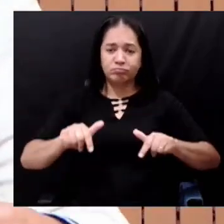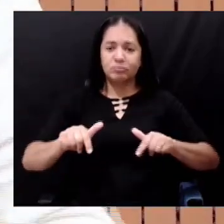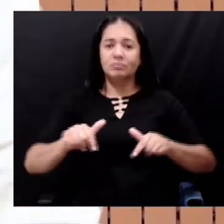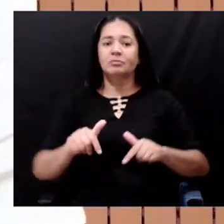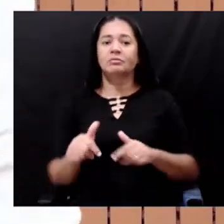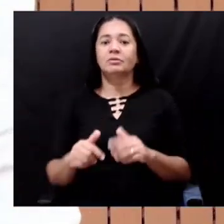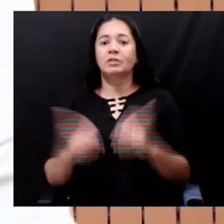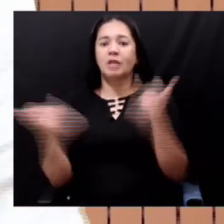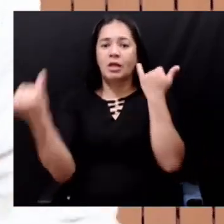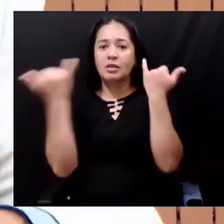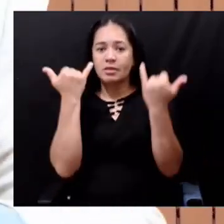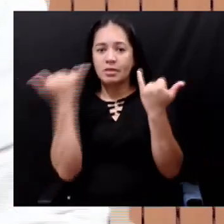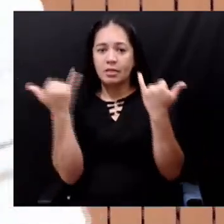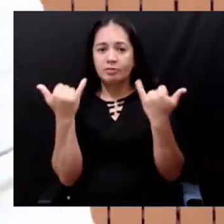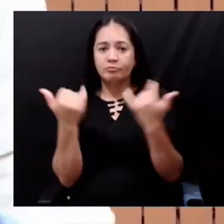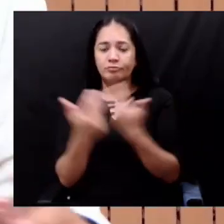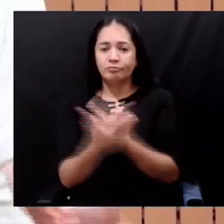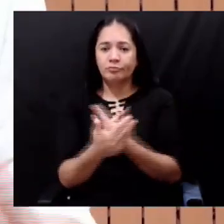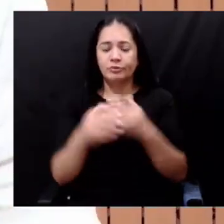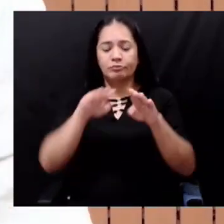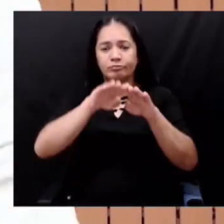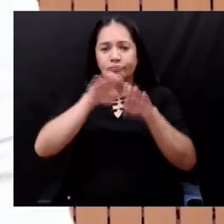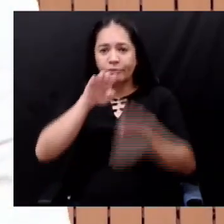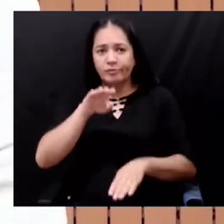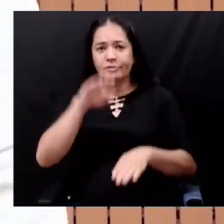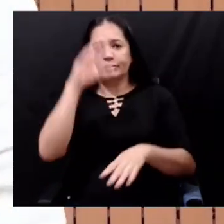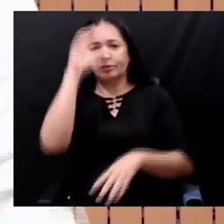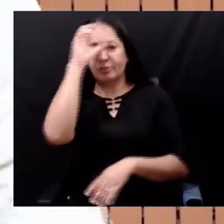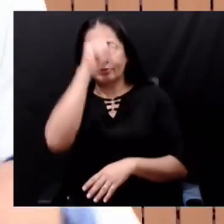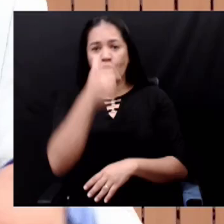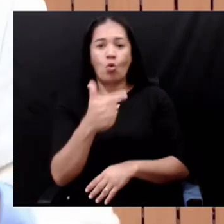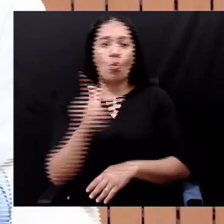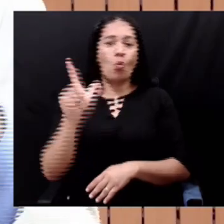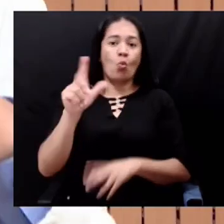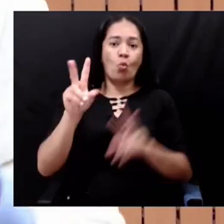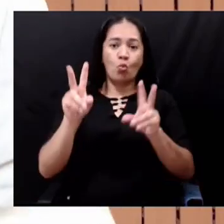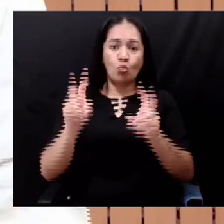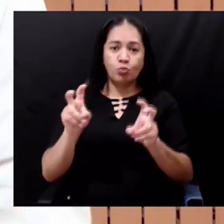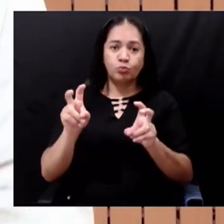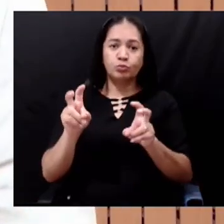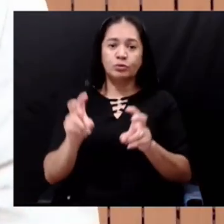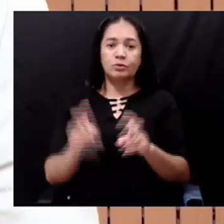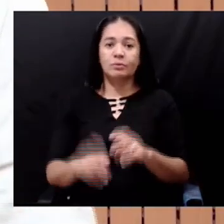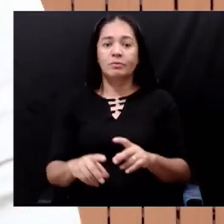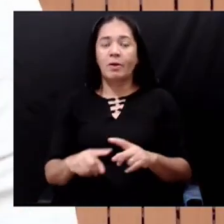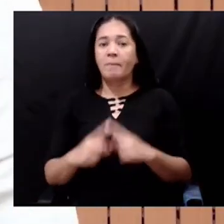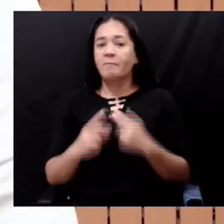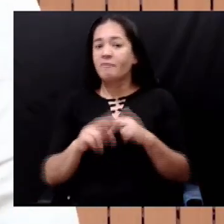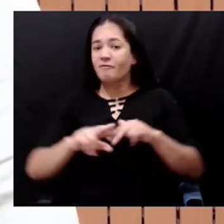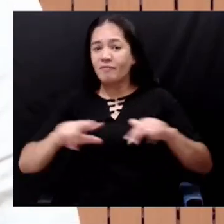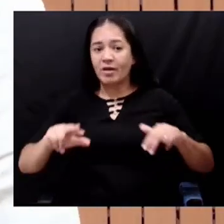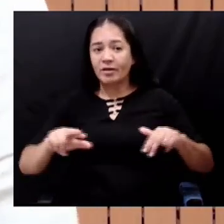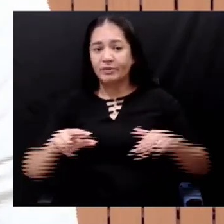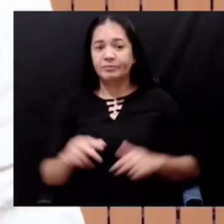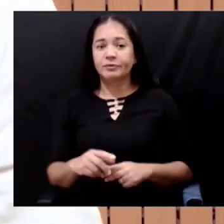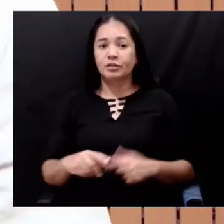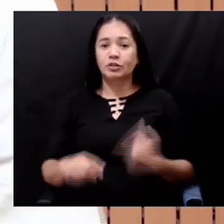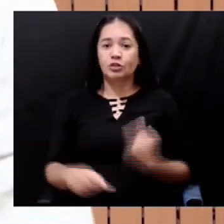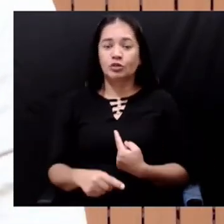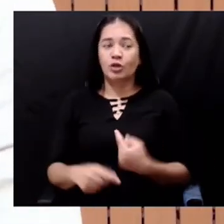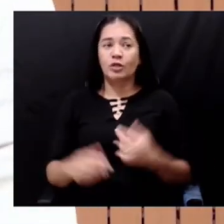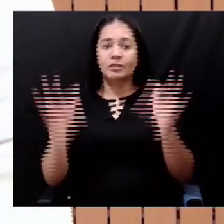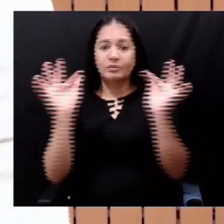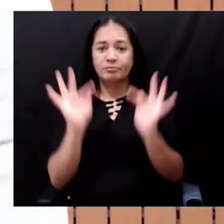enfim, desigualdades de aprendizagem, que é outro componente importante, mexe com coisas enormes, e nós ficamos muito felizes